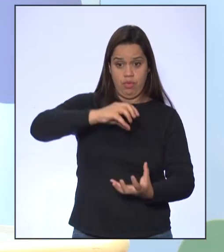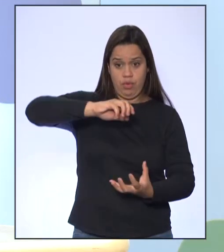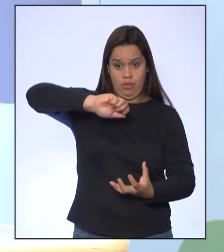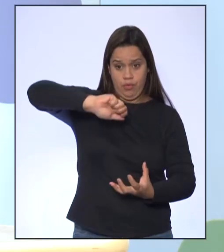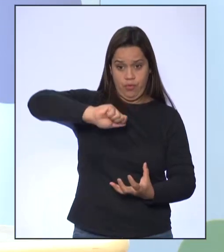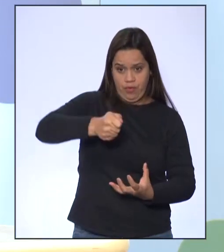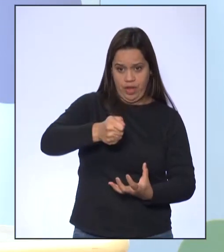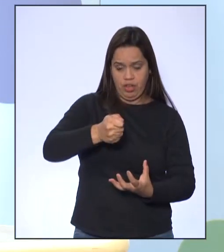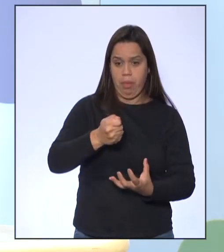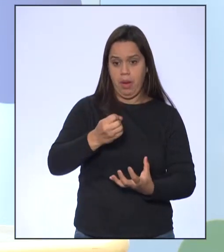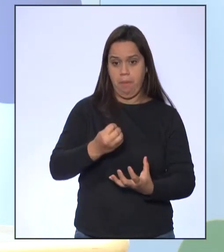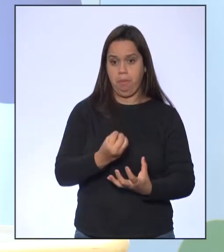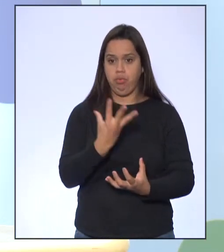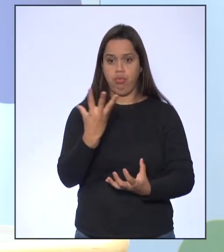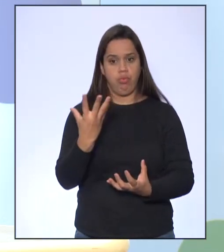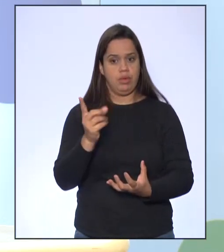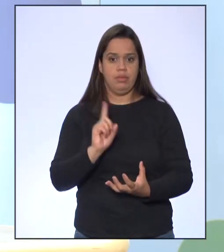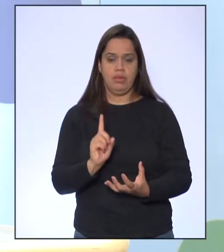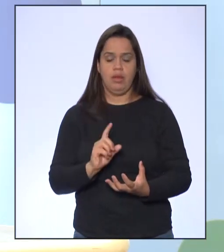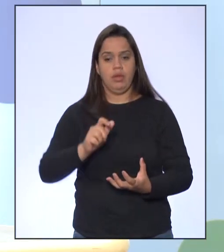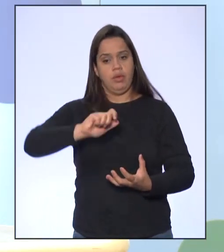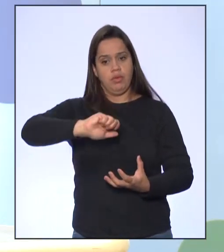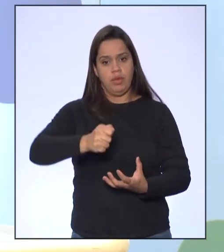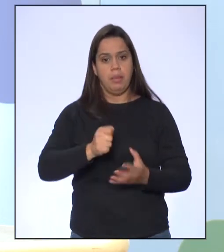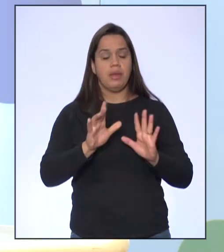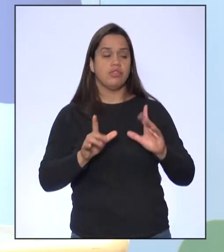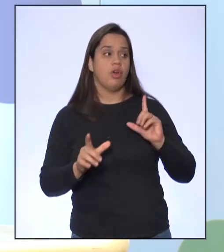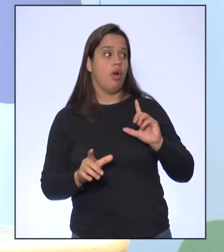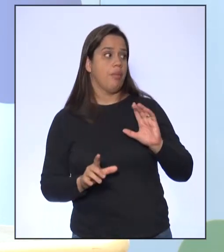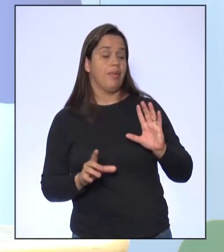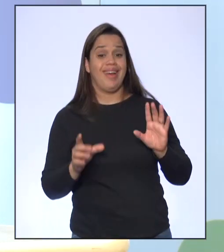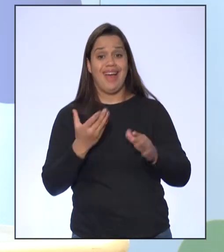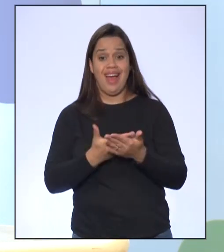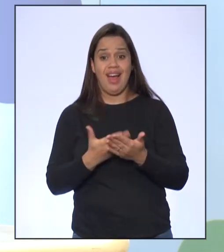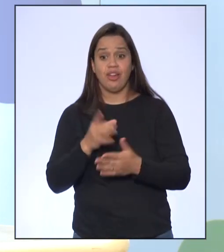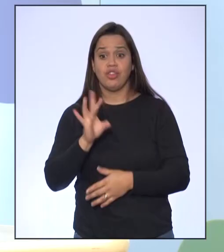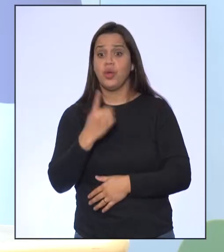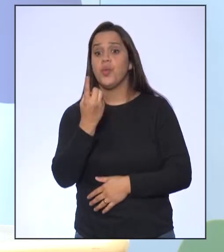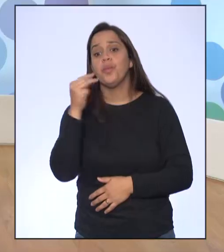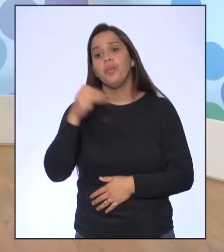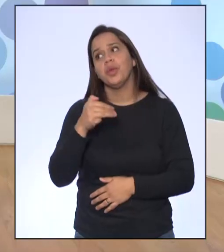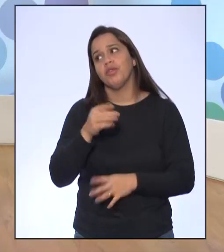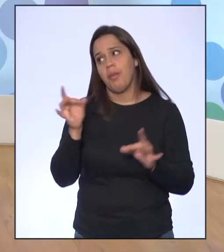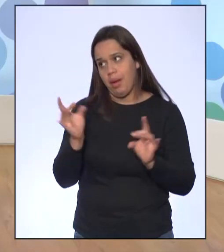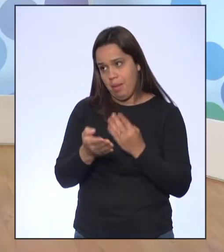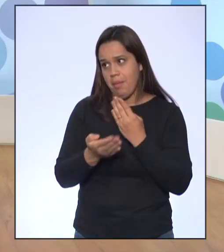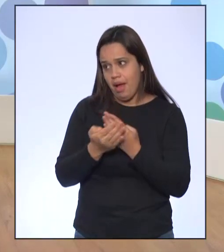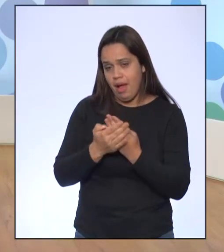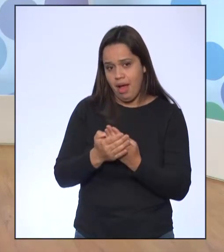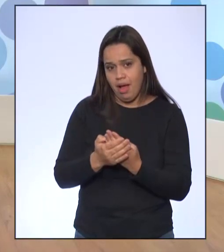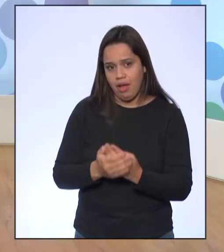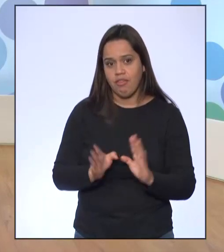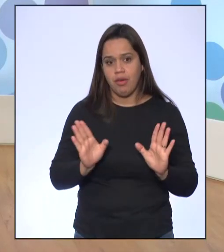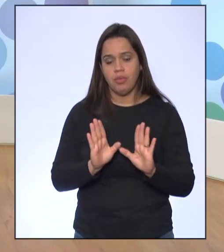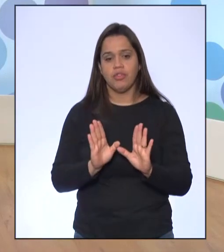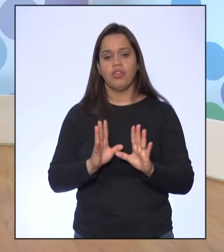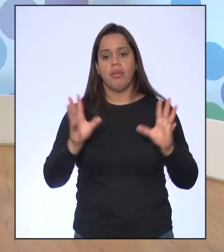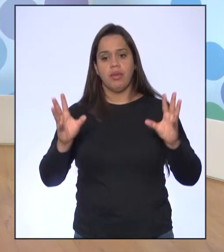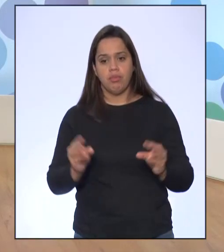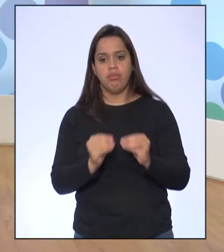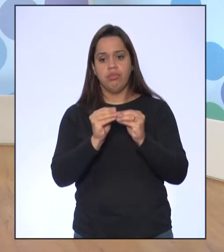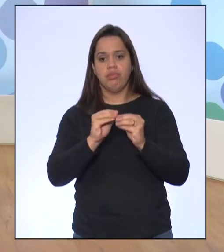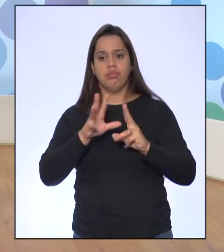está colocando várias coisas ali, mas a gente tem um minutinho só. Vamos concluir a aula? Vamos para a sistematização da